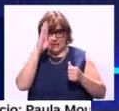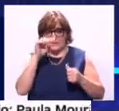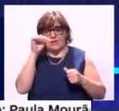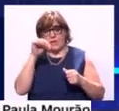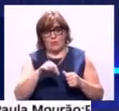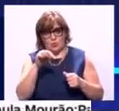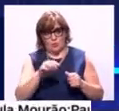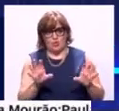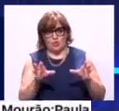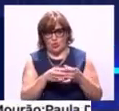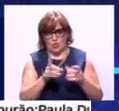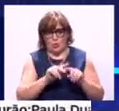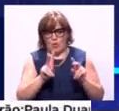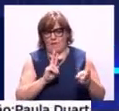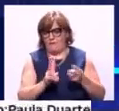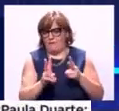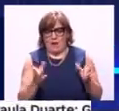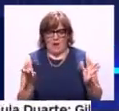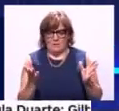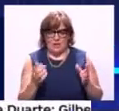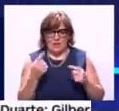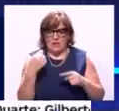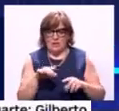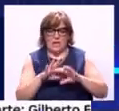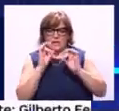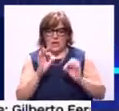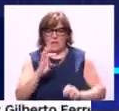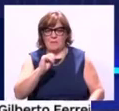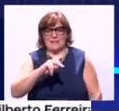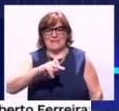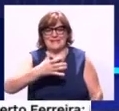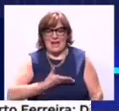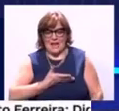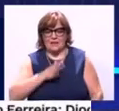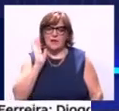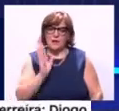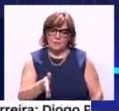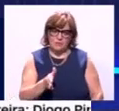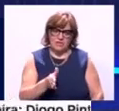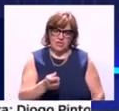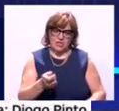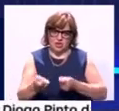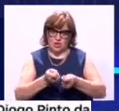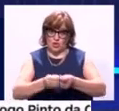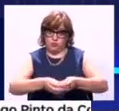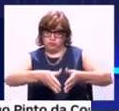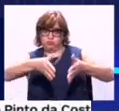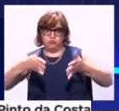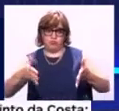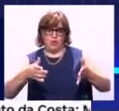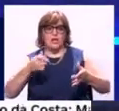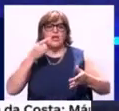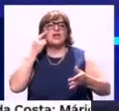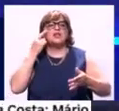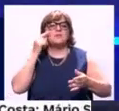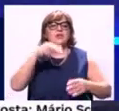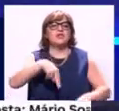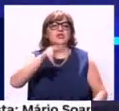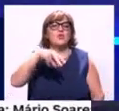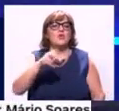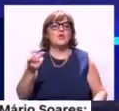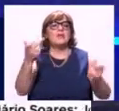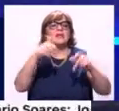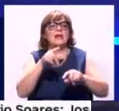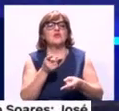hoje os clubes são uma indústria, o futebol é uma indústria, os clubes têm uma SAD, é preciso uma gestão grande. Que experiência é que o Nuno pode